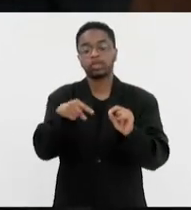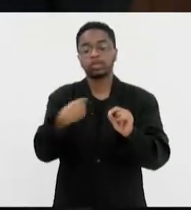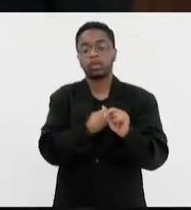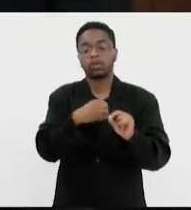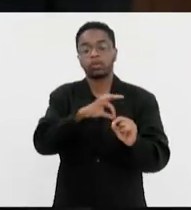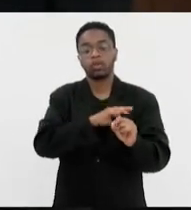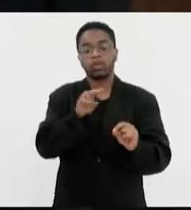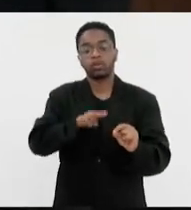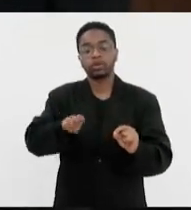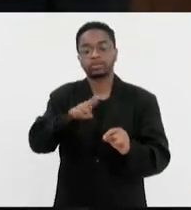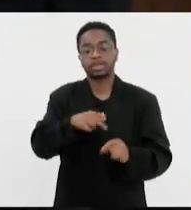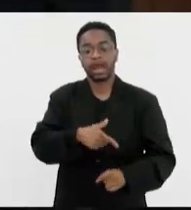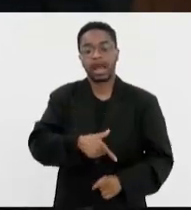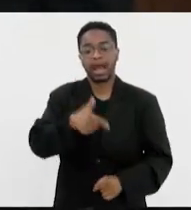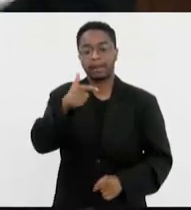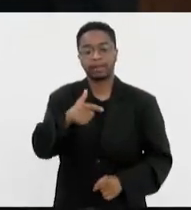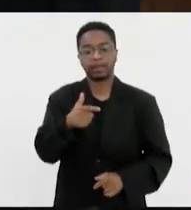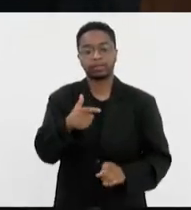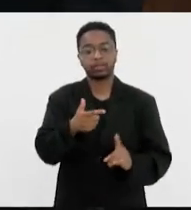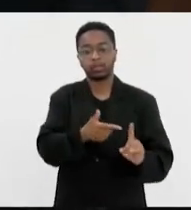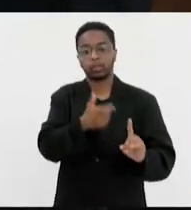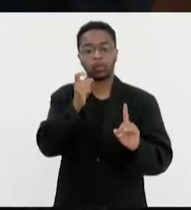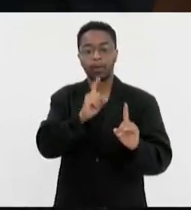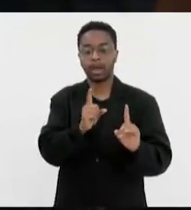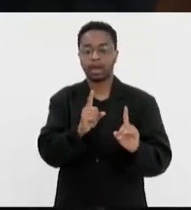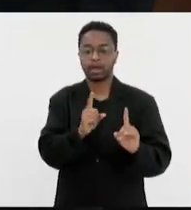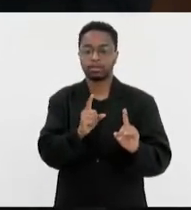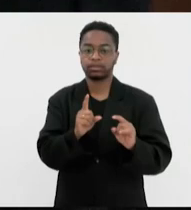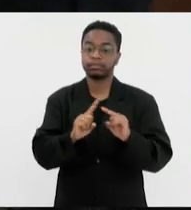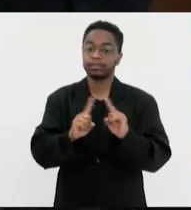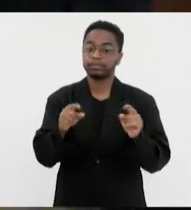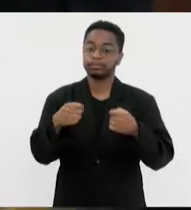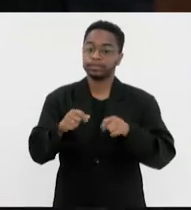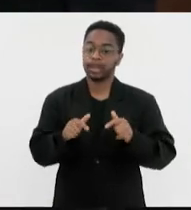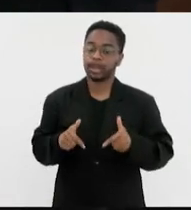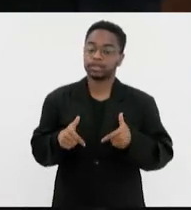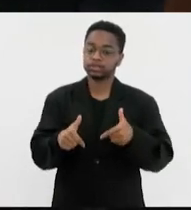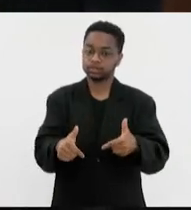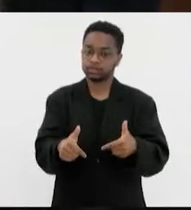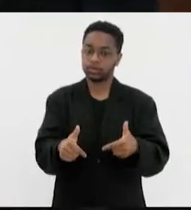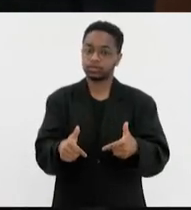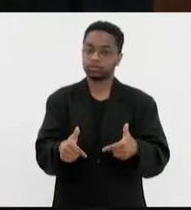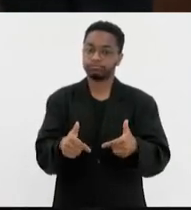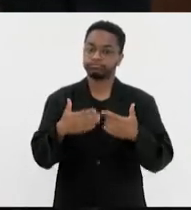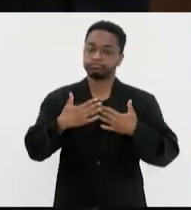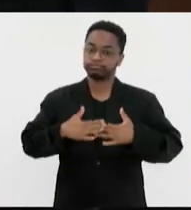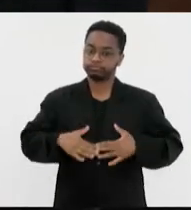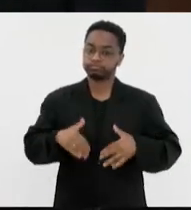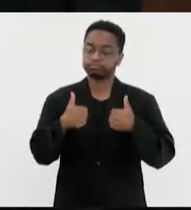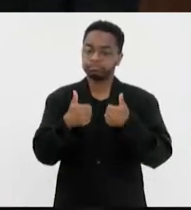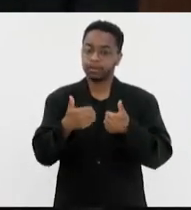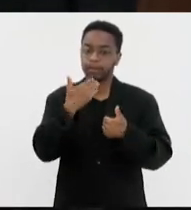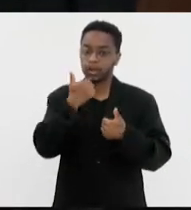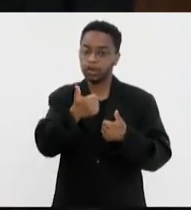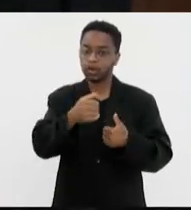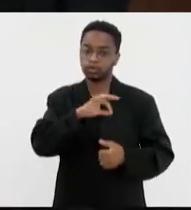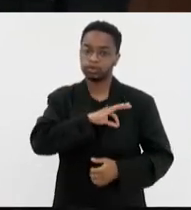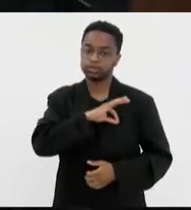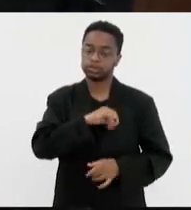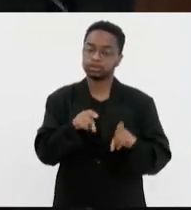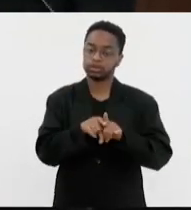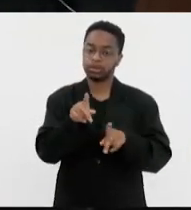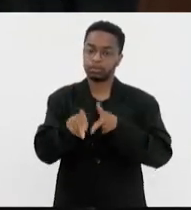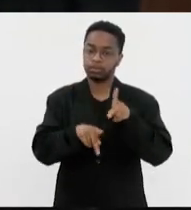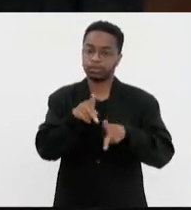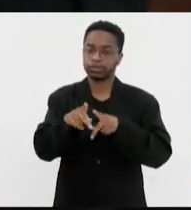letais. E aí sim a gente poderia ter uma ação bem mais tranquila do policial e a população está